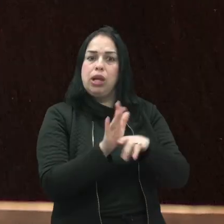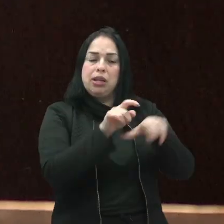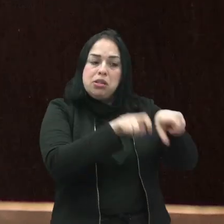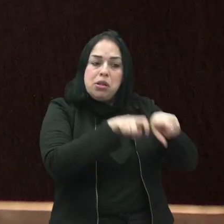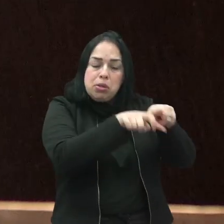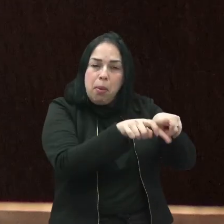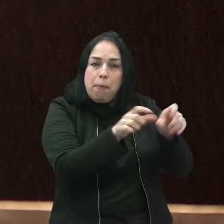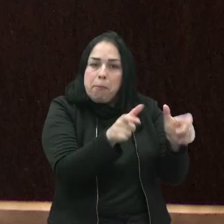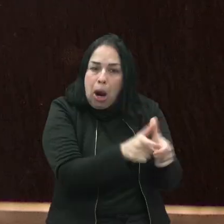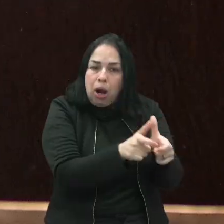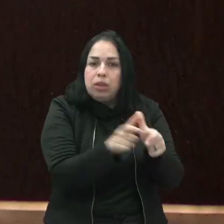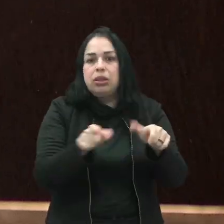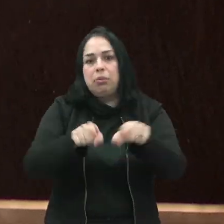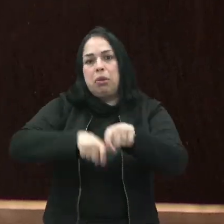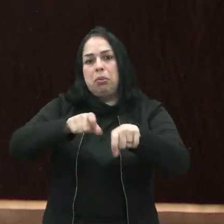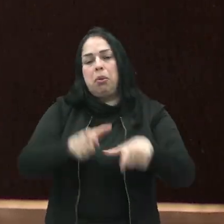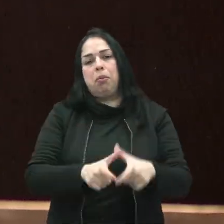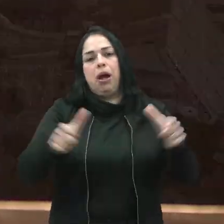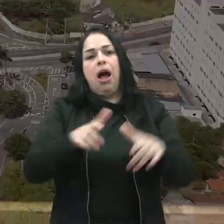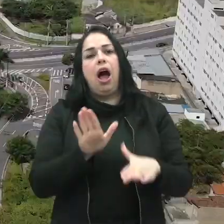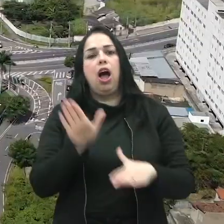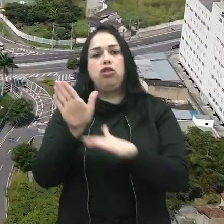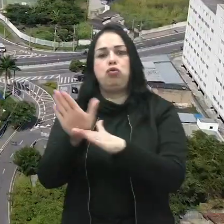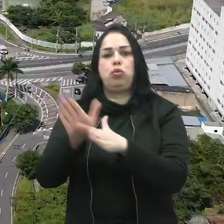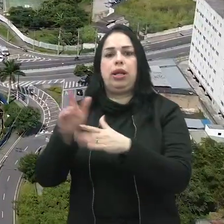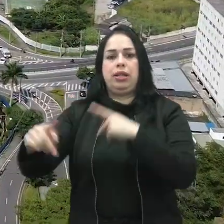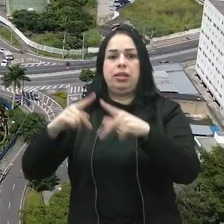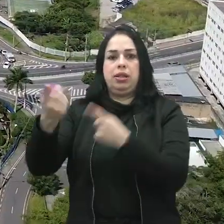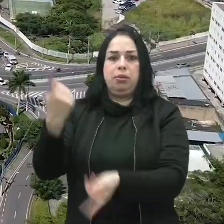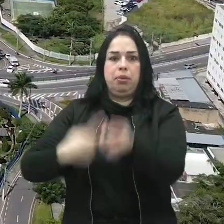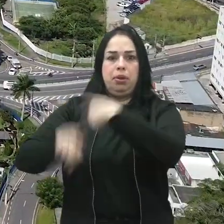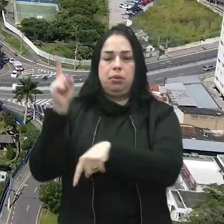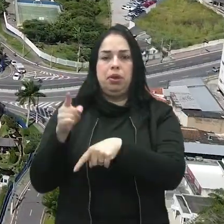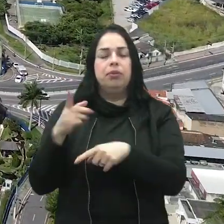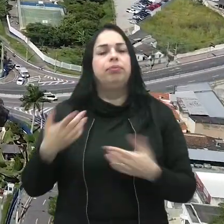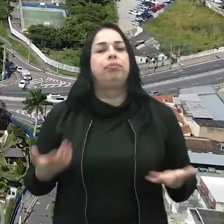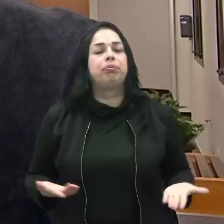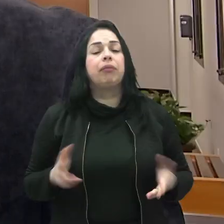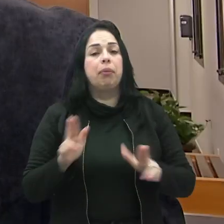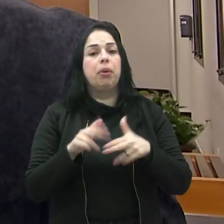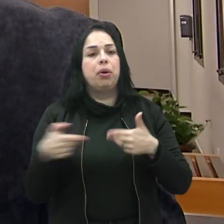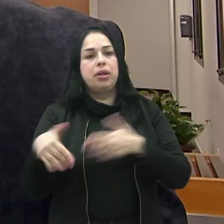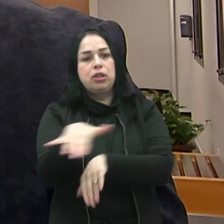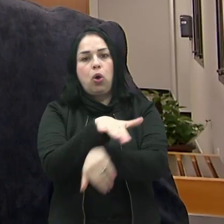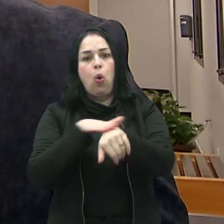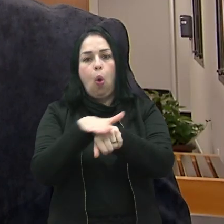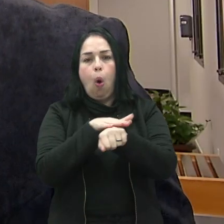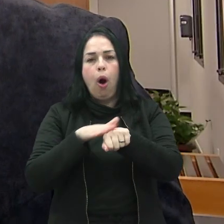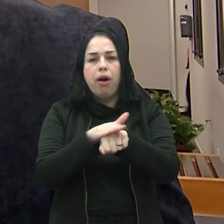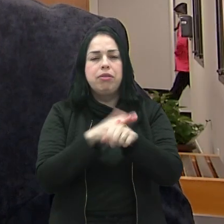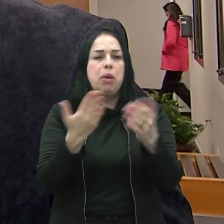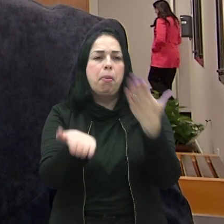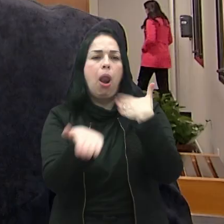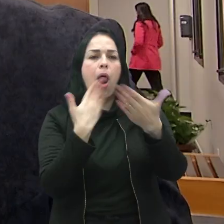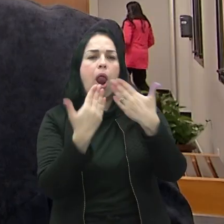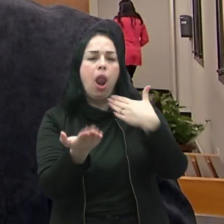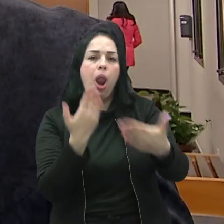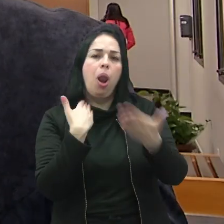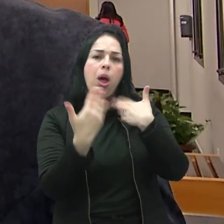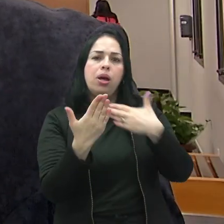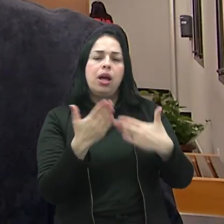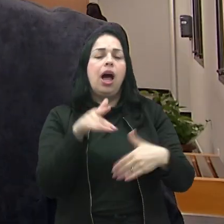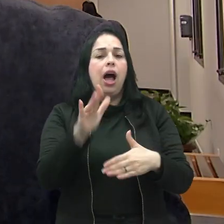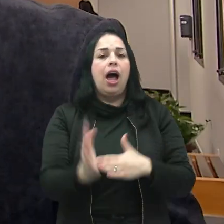pequenos e grandes produtores é essencial para o desenvolvimento do município. Acho que o diálogo é